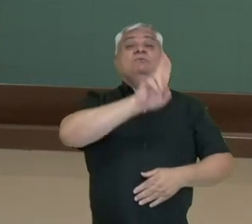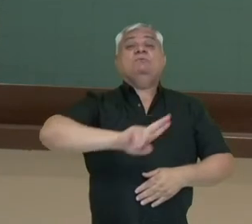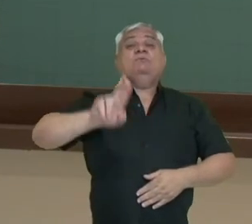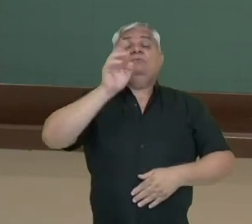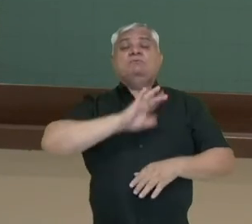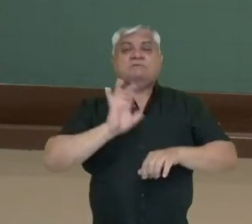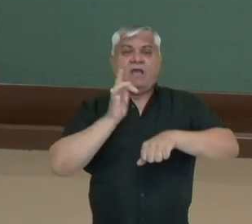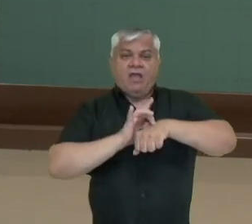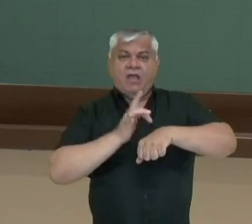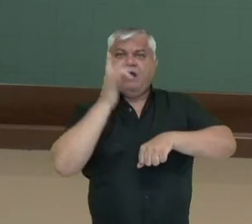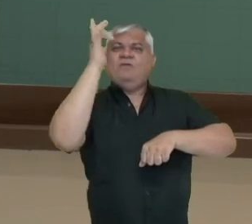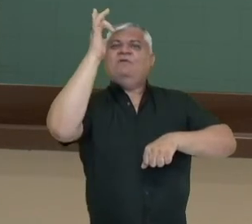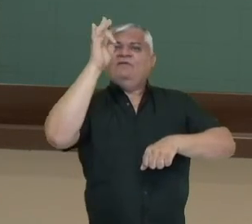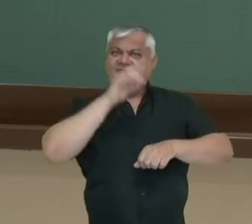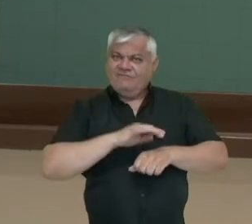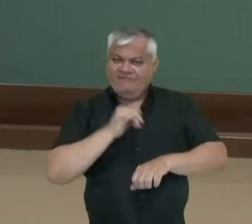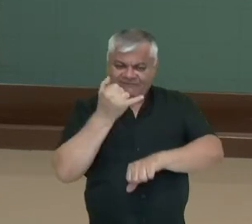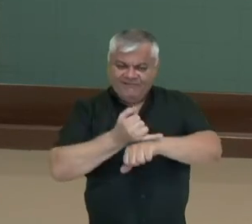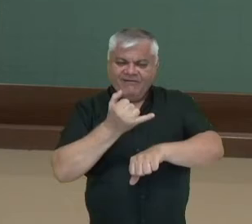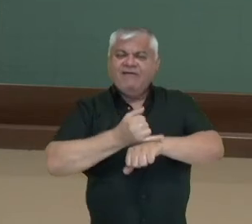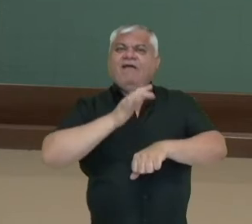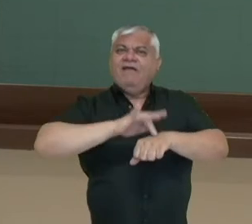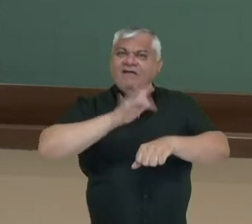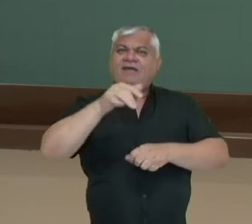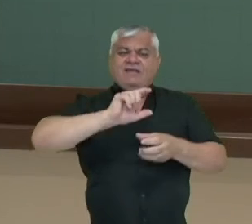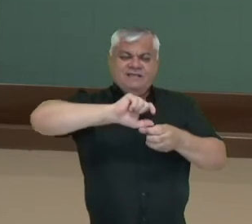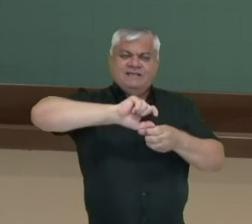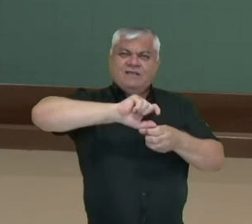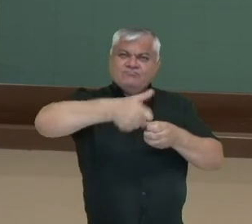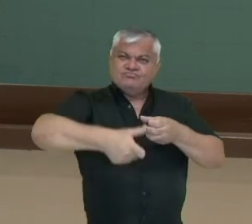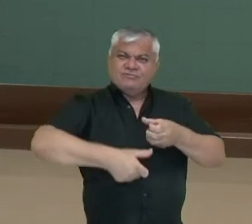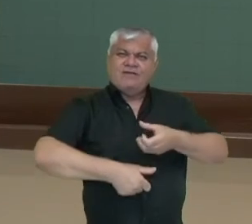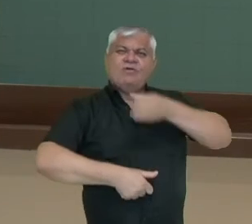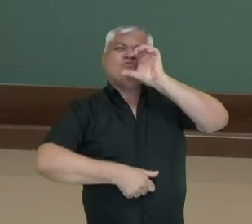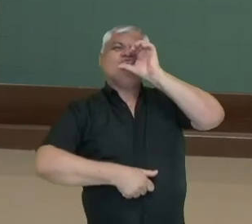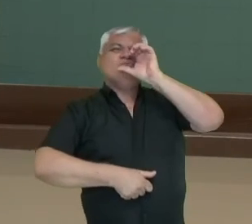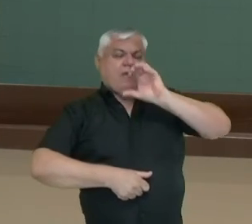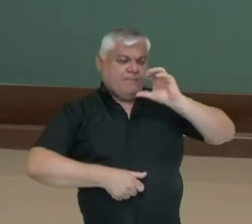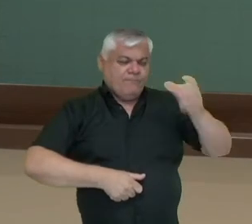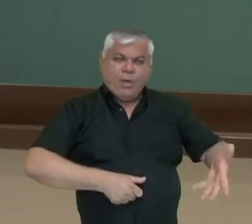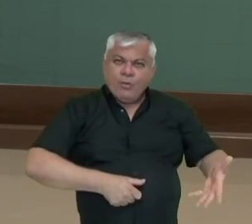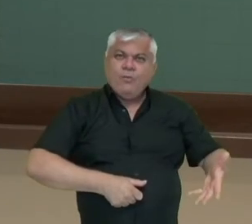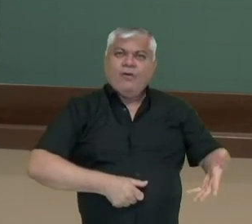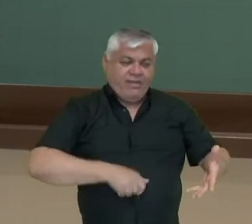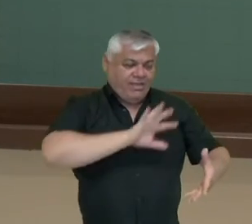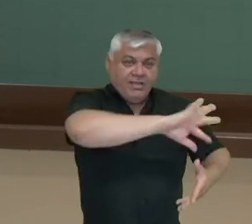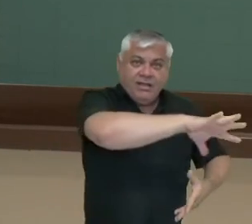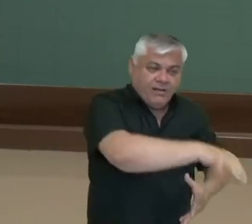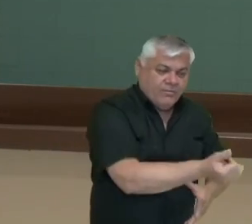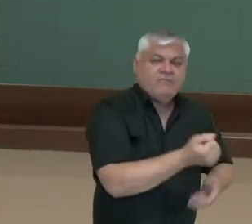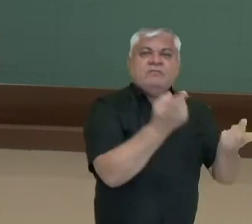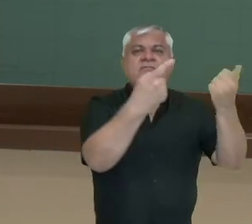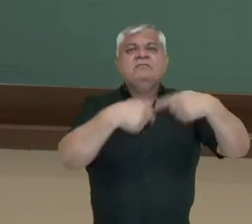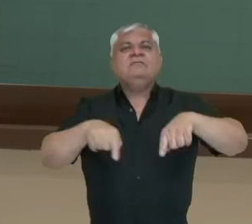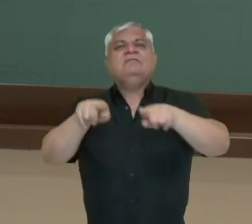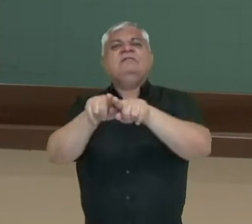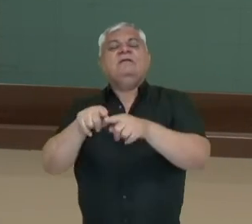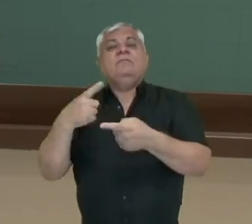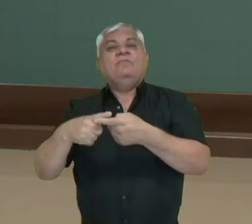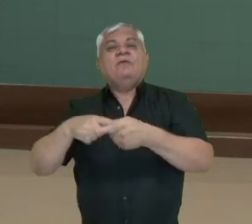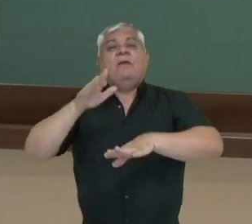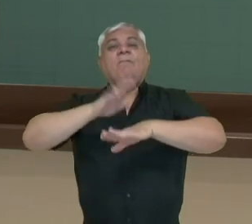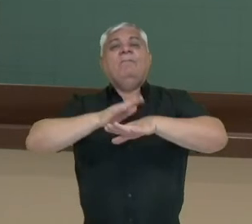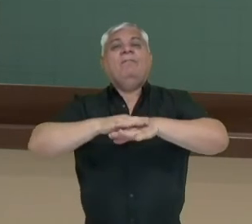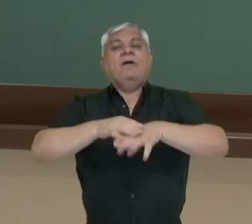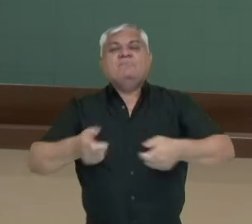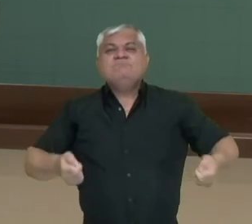alumínio utilizado em latinhas de refrigerante, de cerveja, assim por diante, exatamente por causa dos catadores